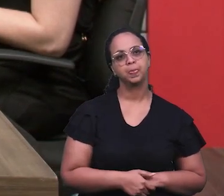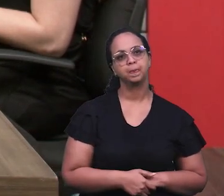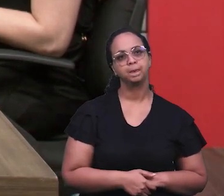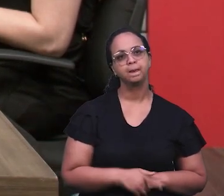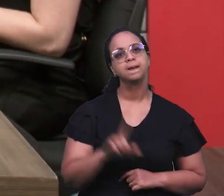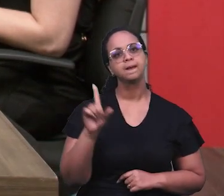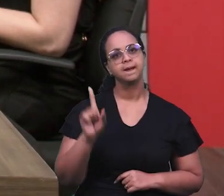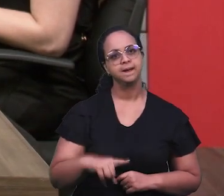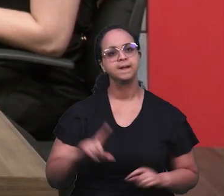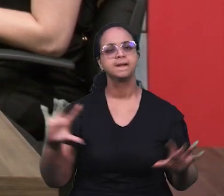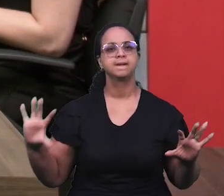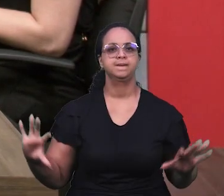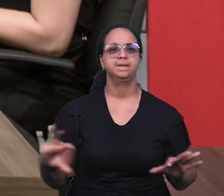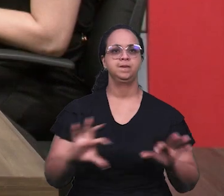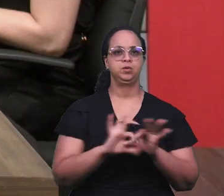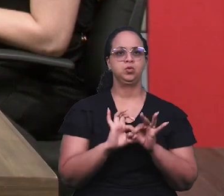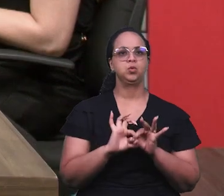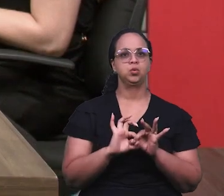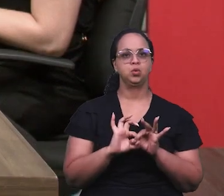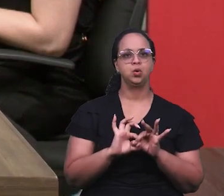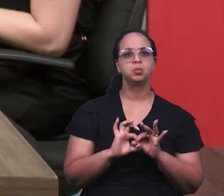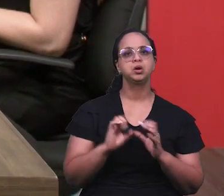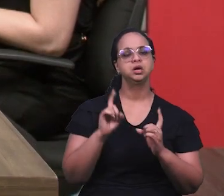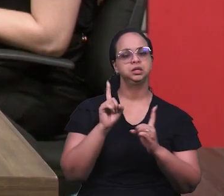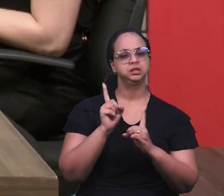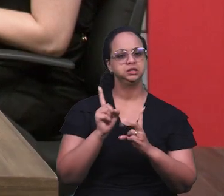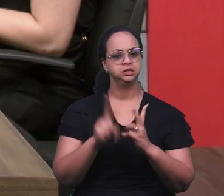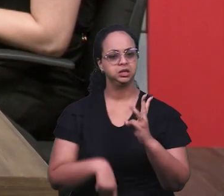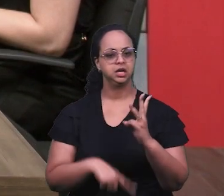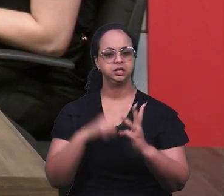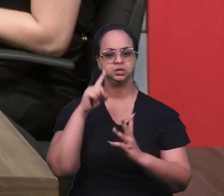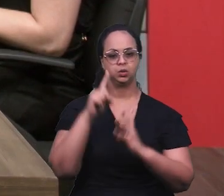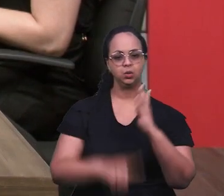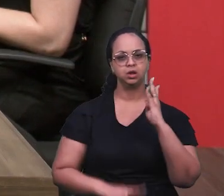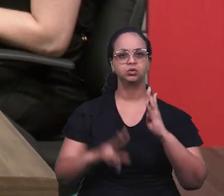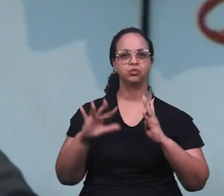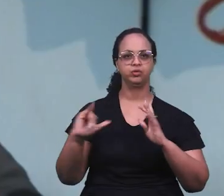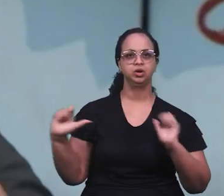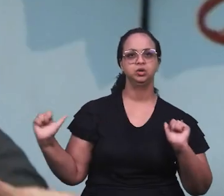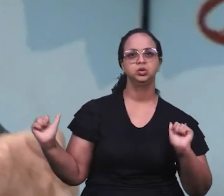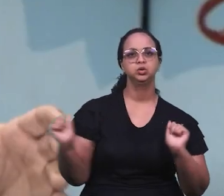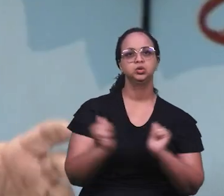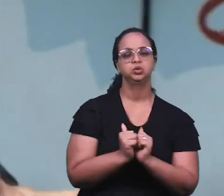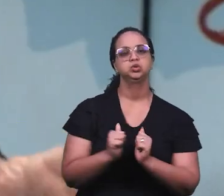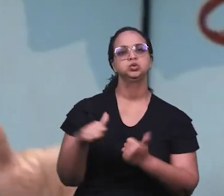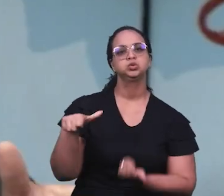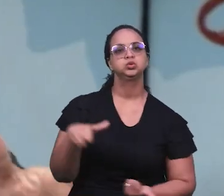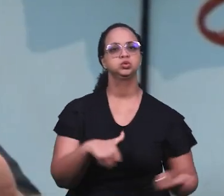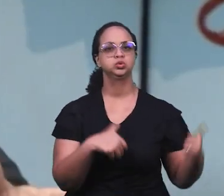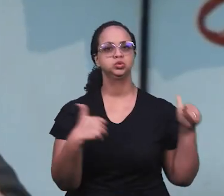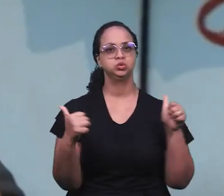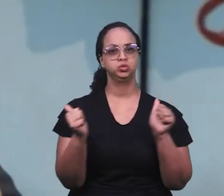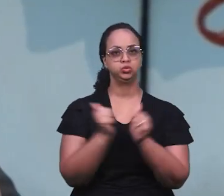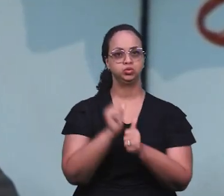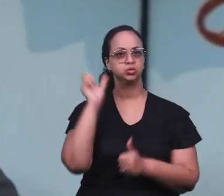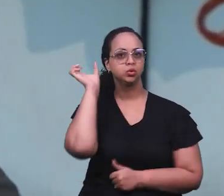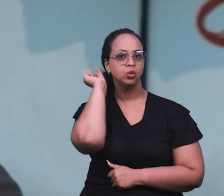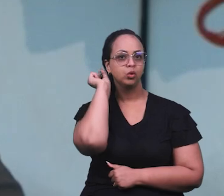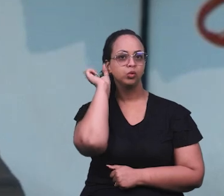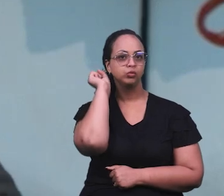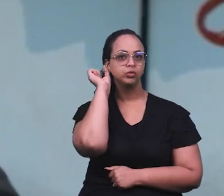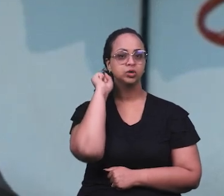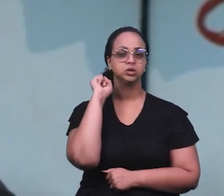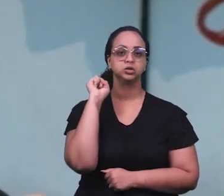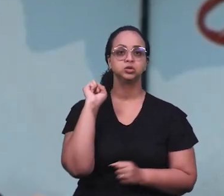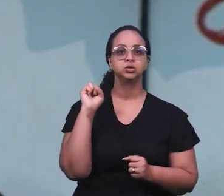Ele faz parte do corpo. Então, se são 3, 4, 5 pessoas que estão entrando, ele vai entrar junto, vai participar daquele momento junto com os demais irmãos ali